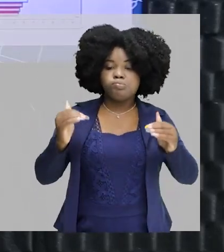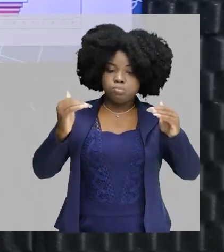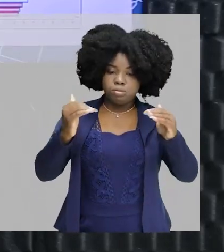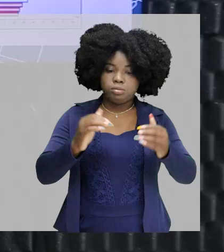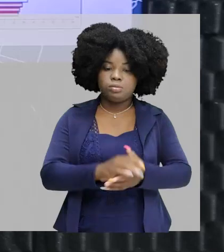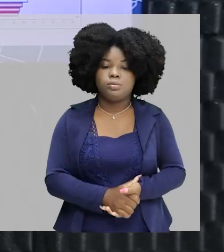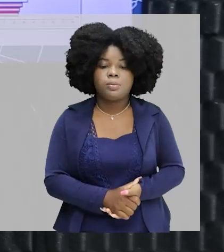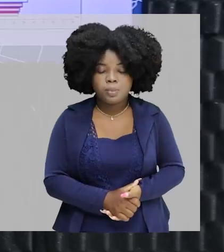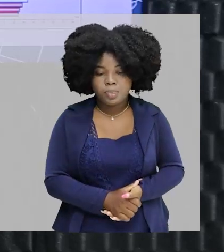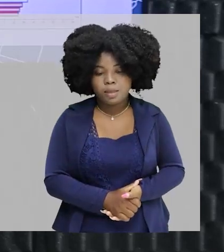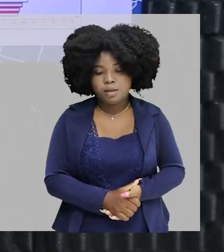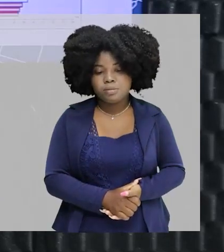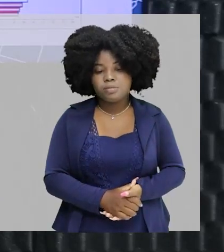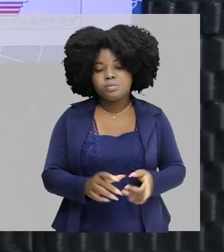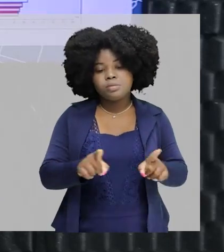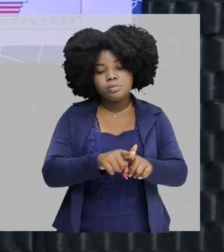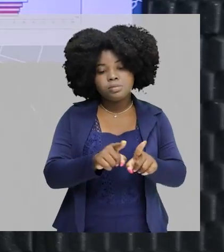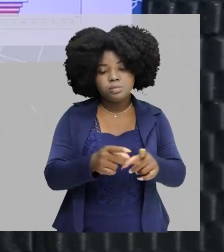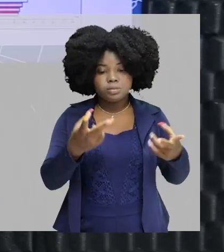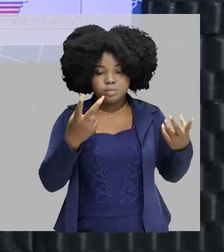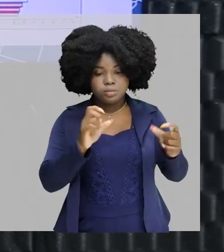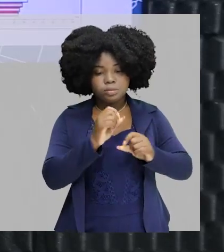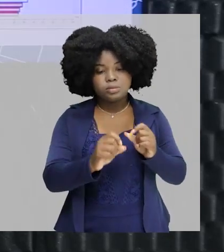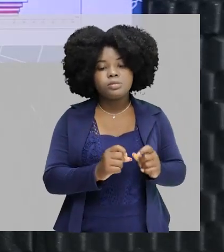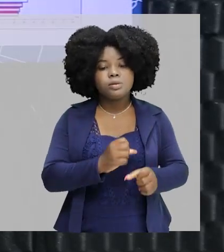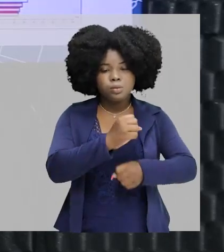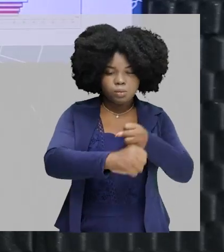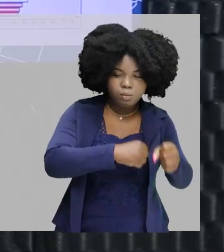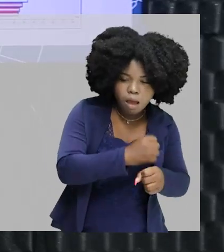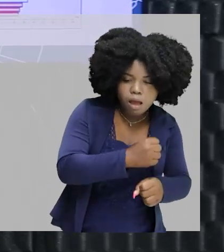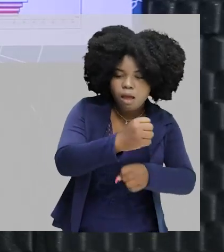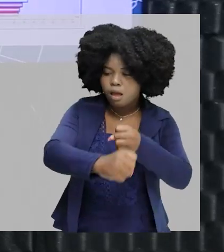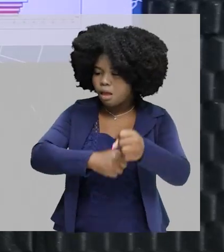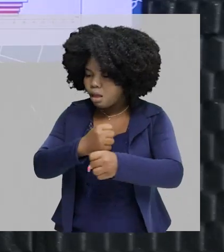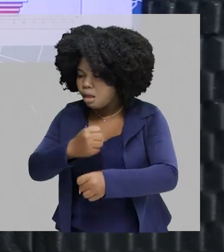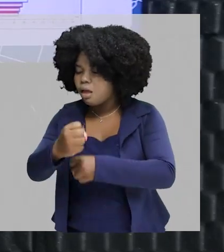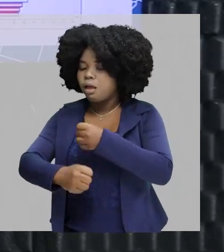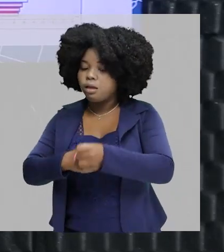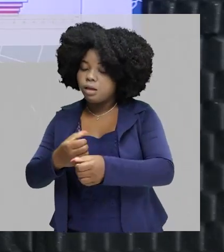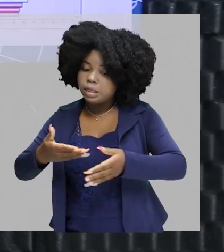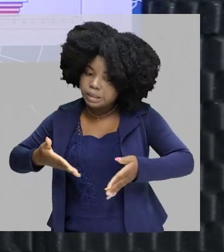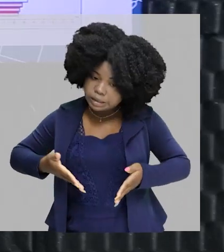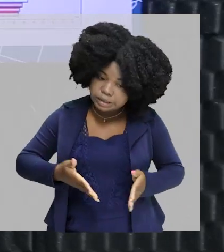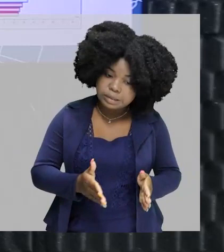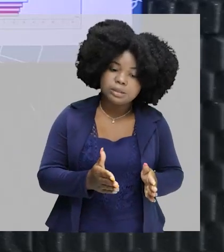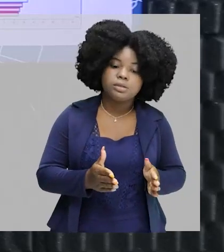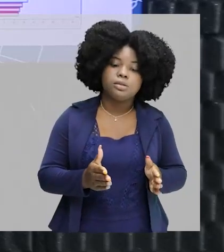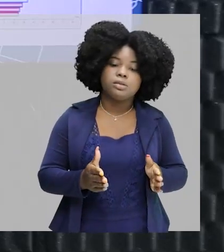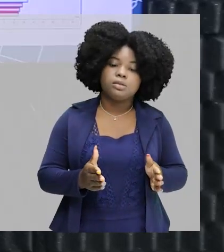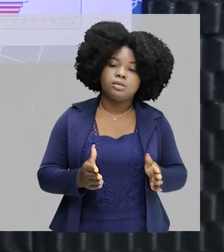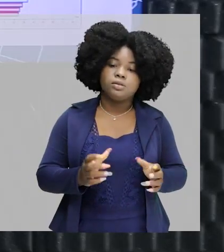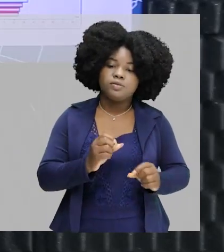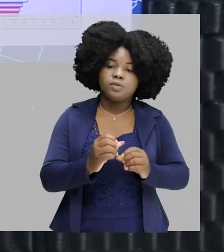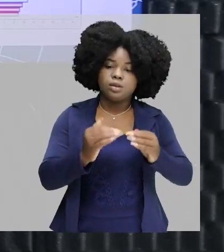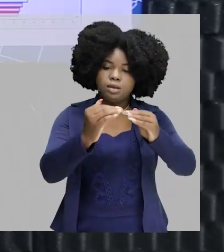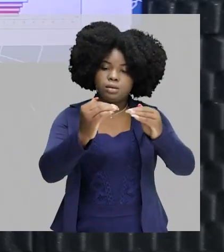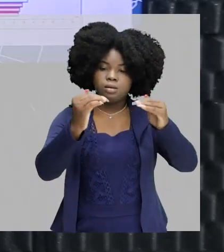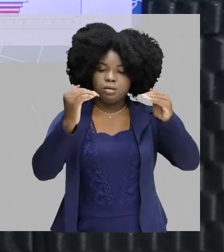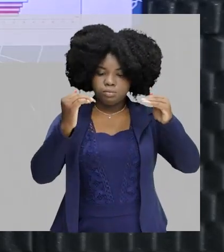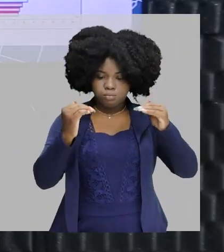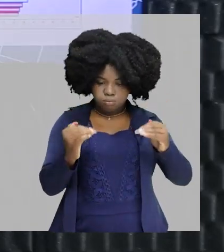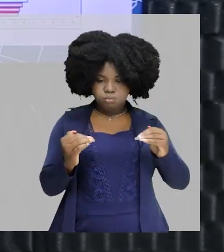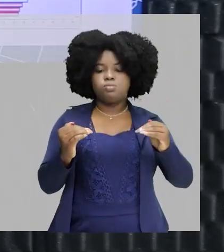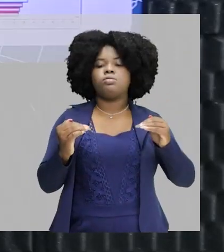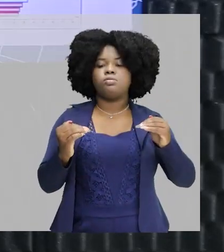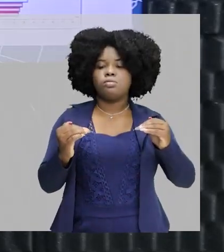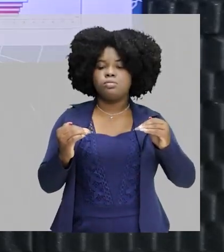Uma outra coisa que a gente pode perceber é que com o passar dos anos, a taxa de natalidade vai diminuindo, ou seja, a expectativa de vida